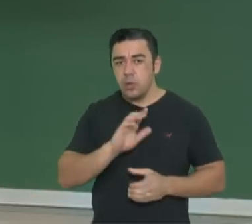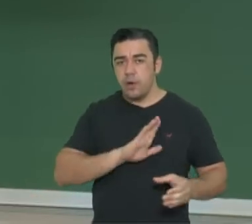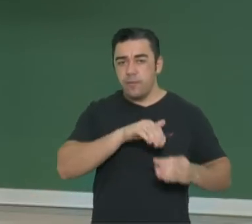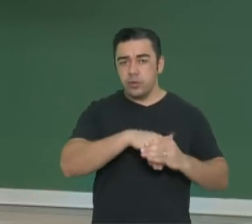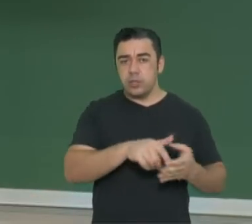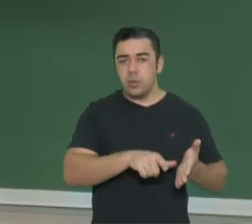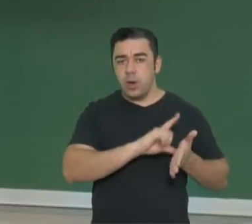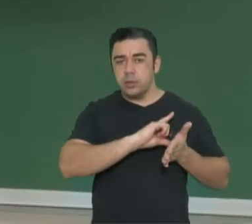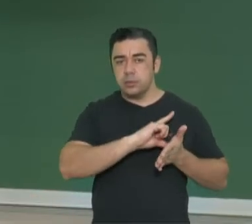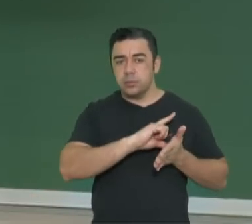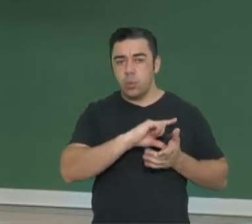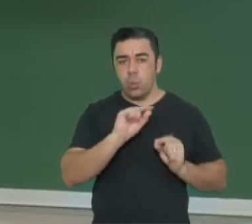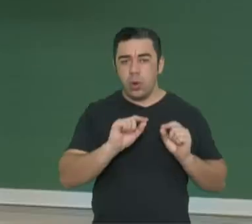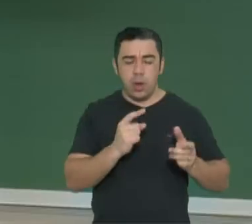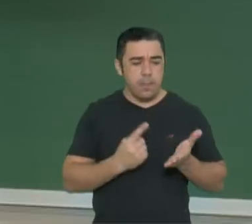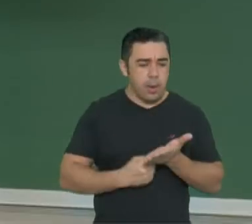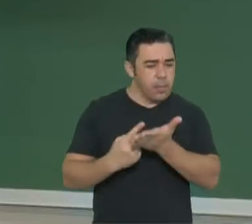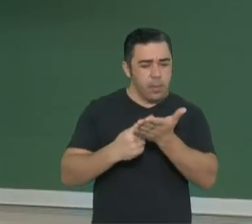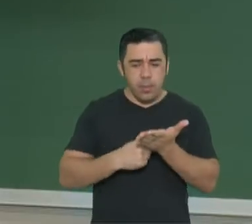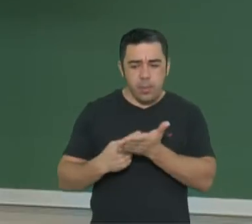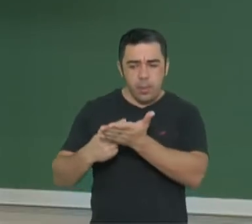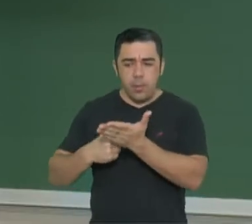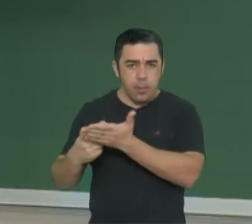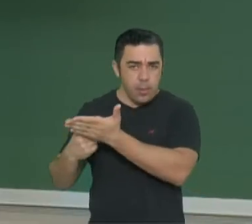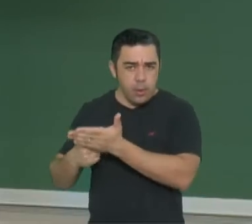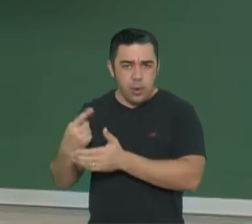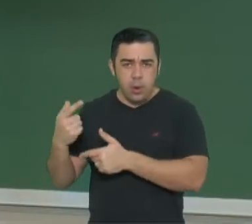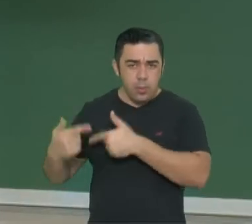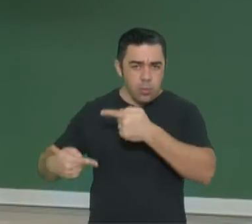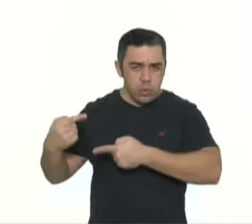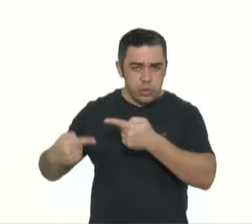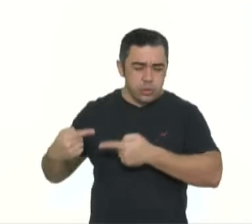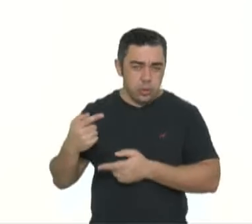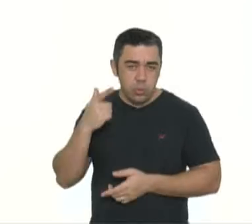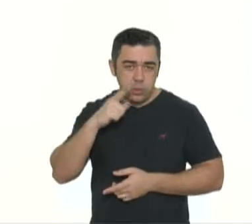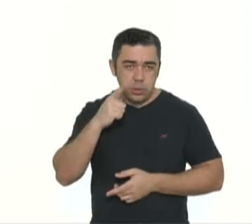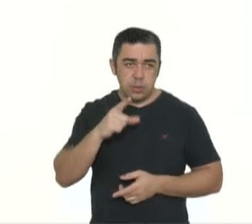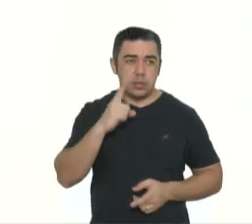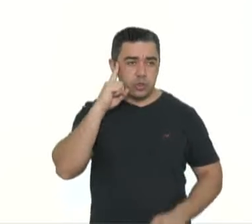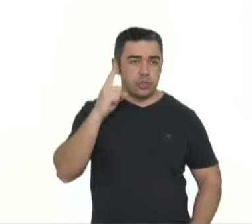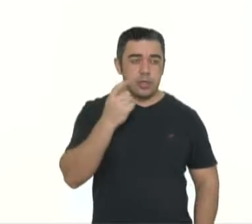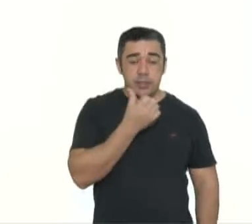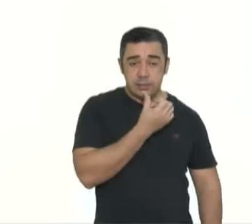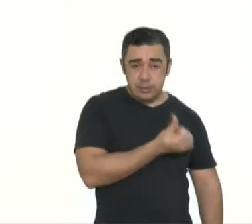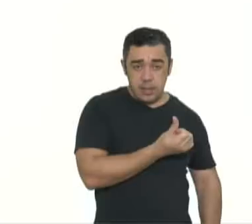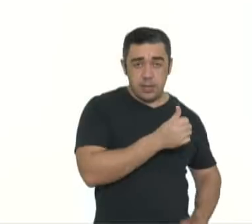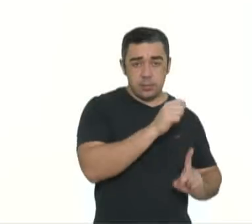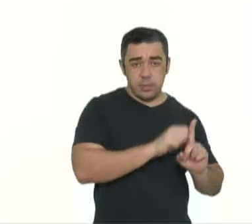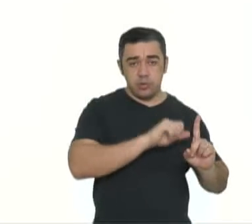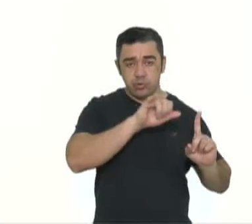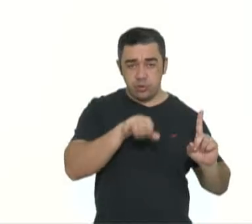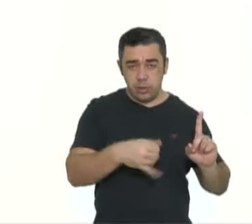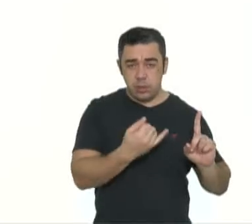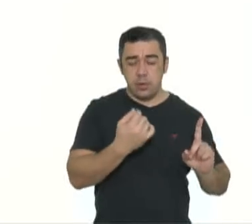plebiscito. Através de negociações políticas, ele antecipou. E o plebiscito aconteceu no dia 6 de janeiro